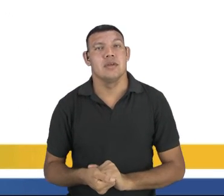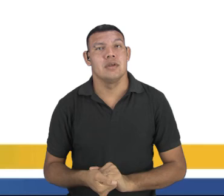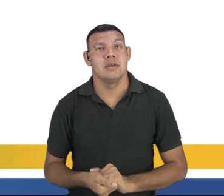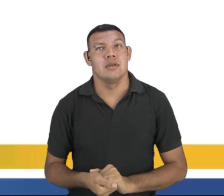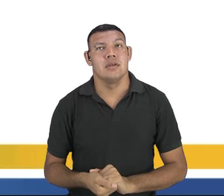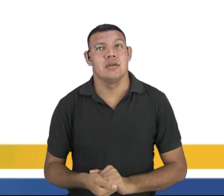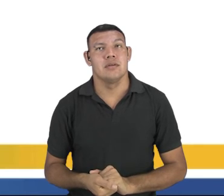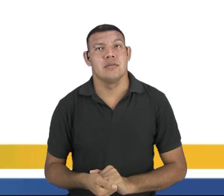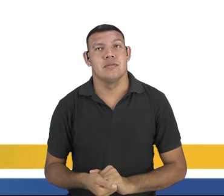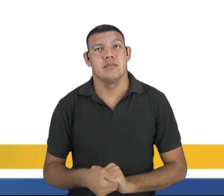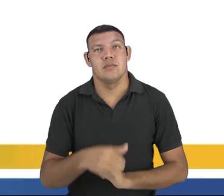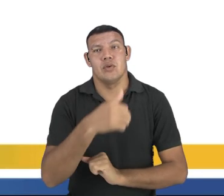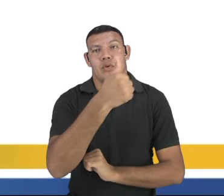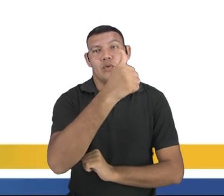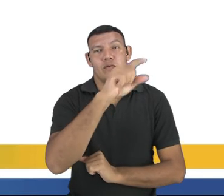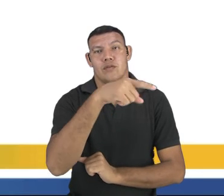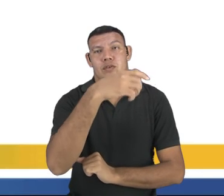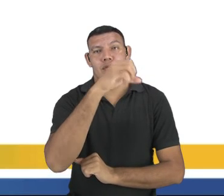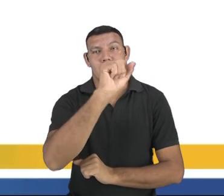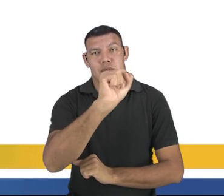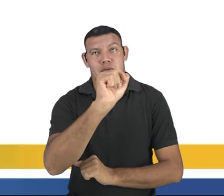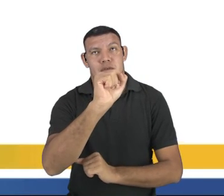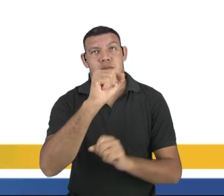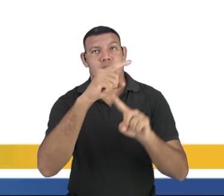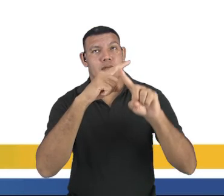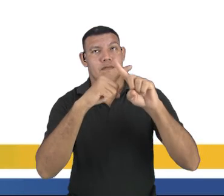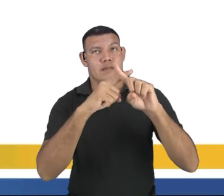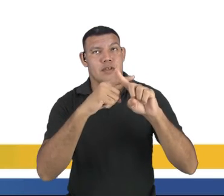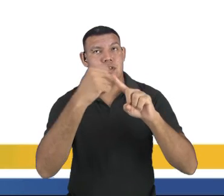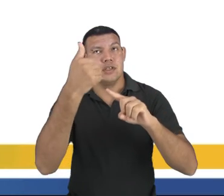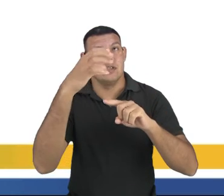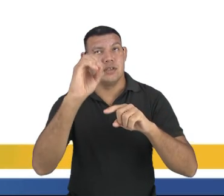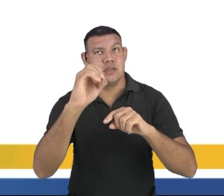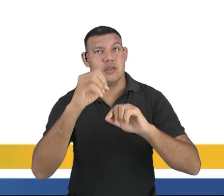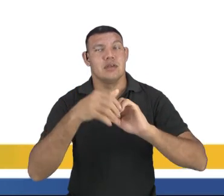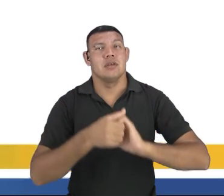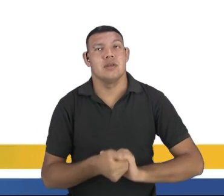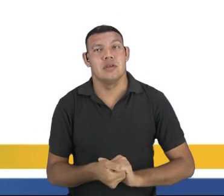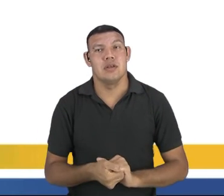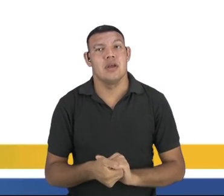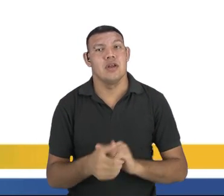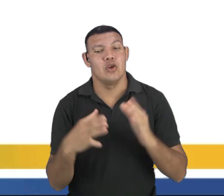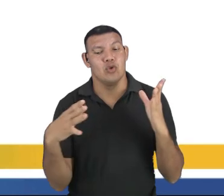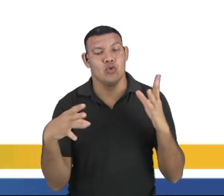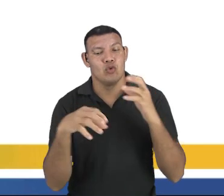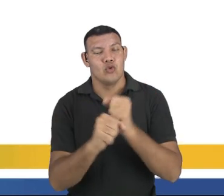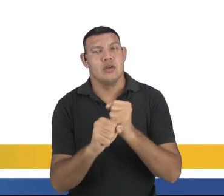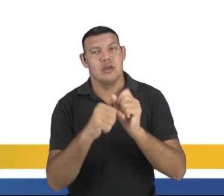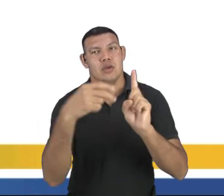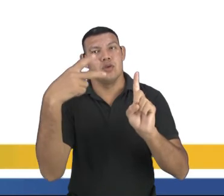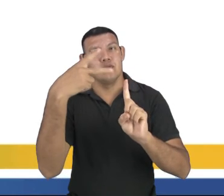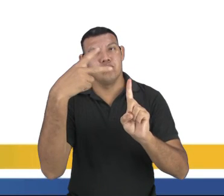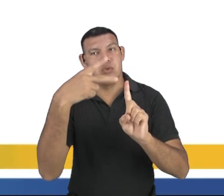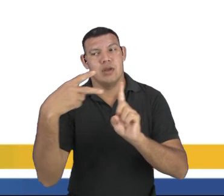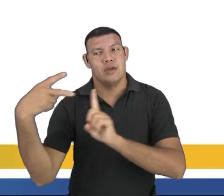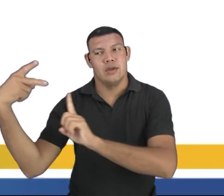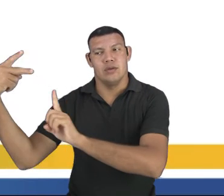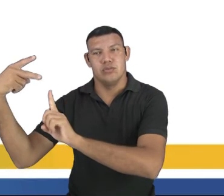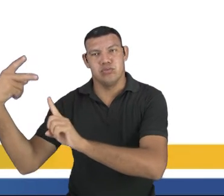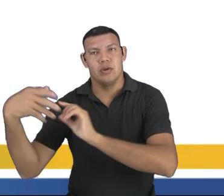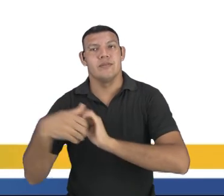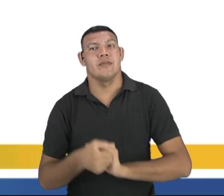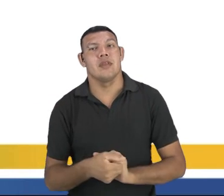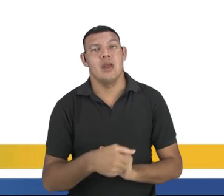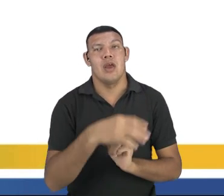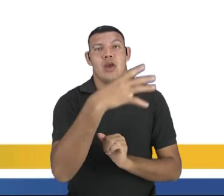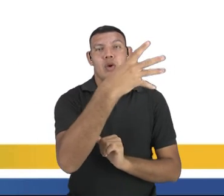vezes 1,5 dá 1,8. E aí eu vou repetir a base, que é 10, e eu vou somar os expoentes. Então, eu vou colocar 4